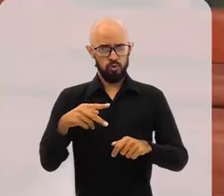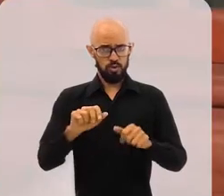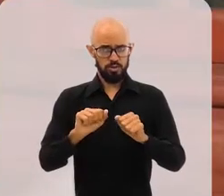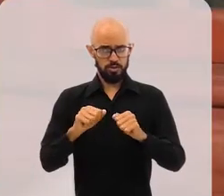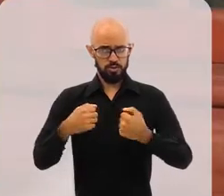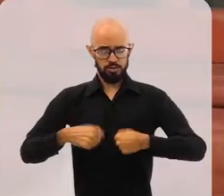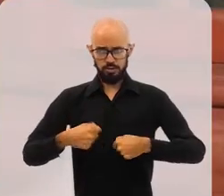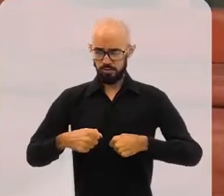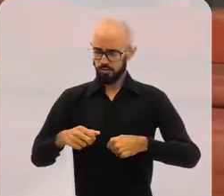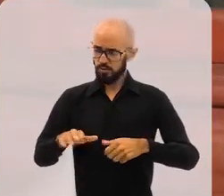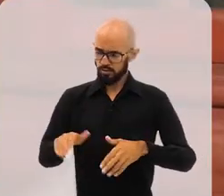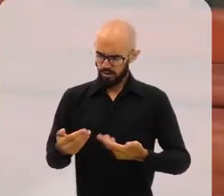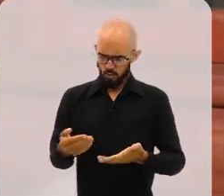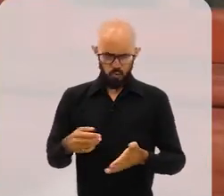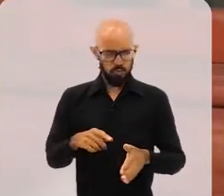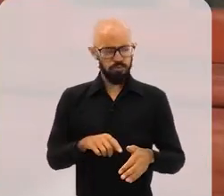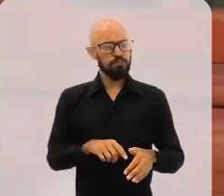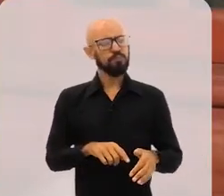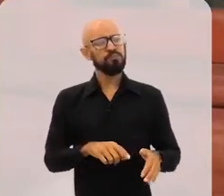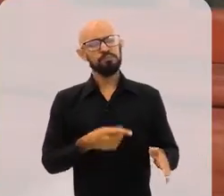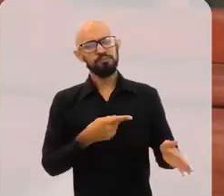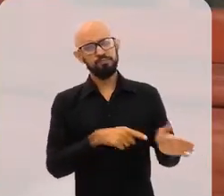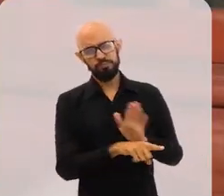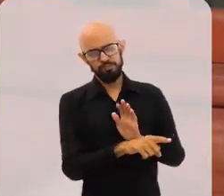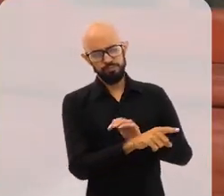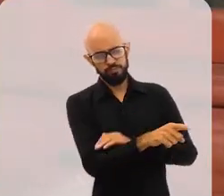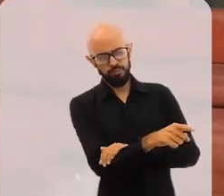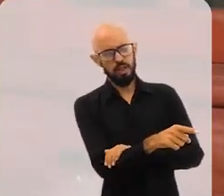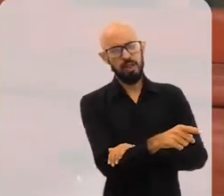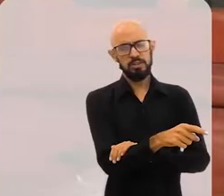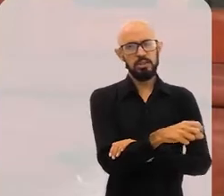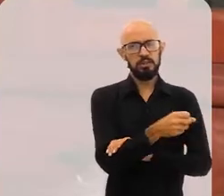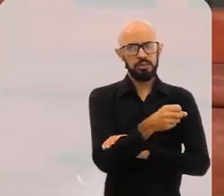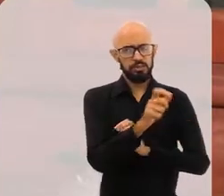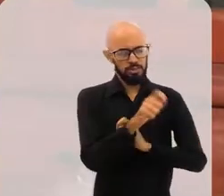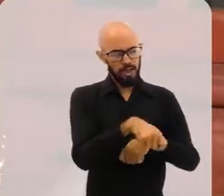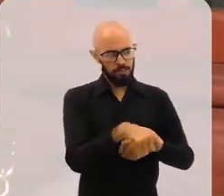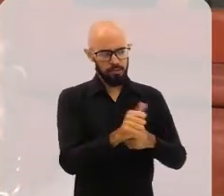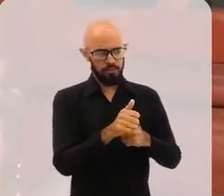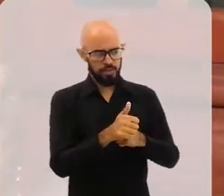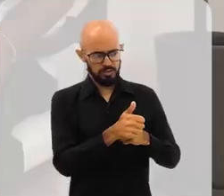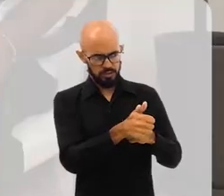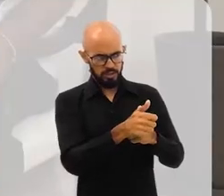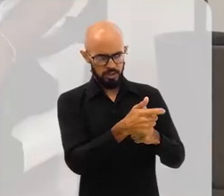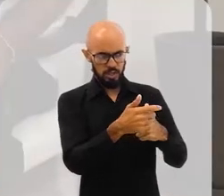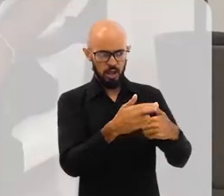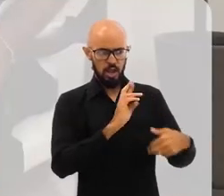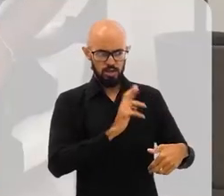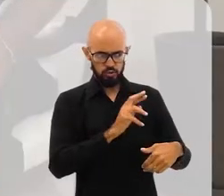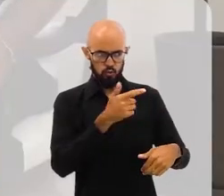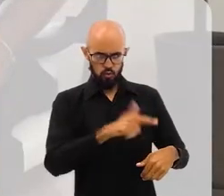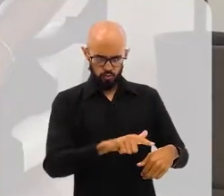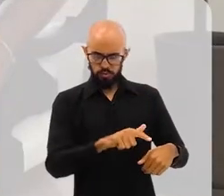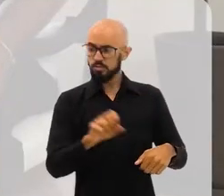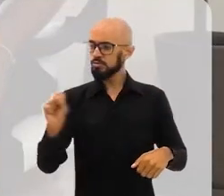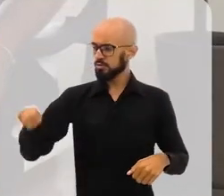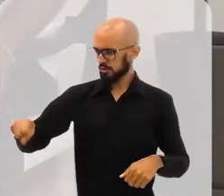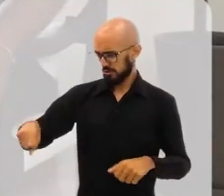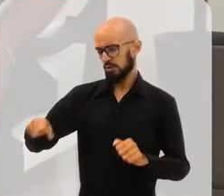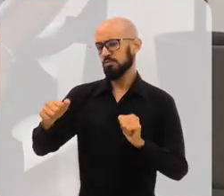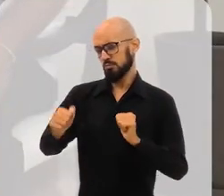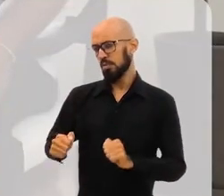então respondendo corretamente a pessoa pode ser de fácil e fa e seguir uma outra religião necessariamente